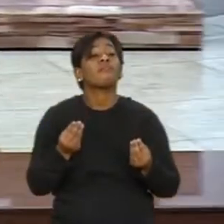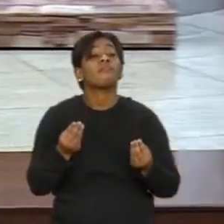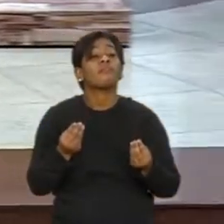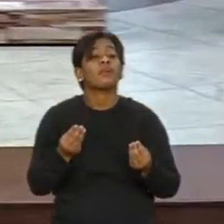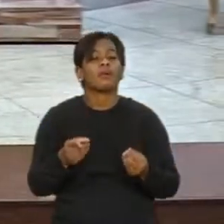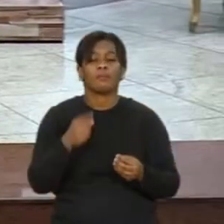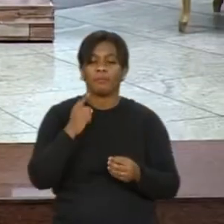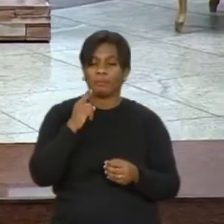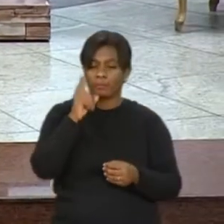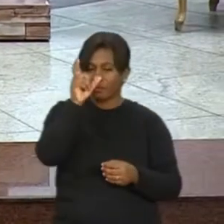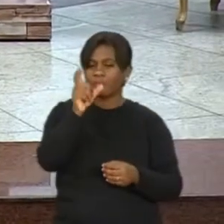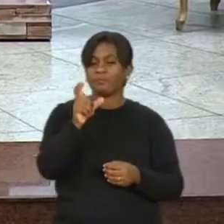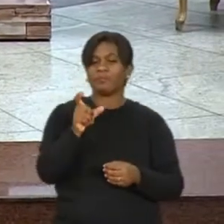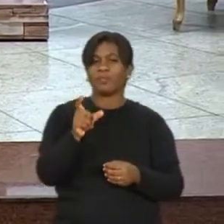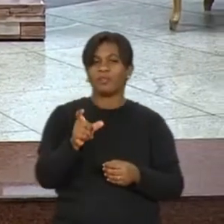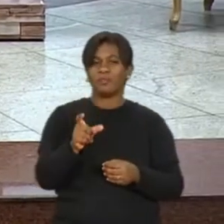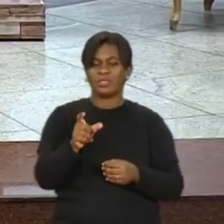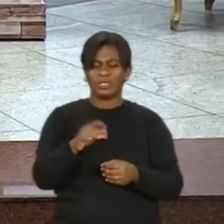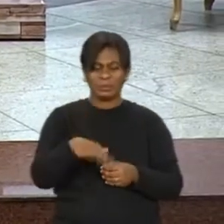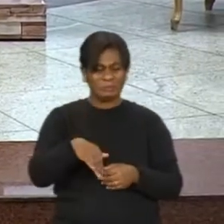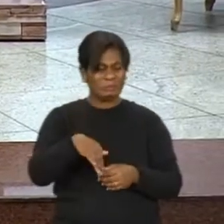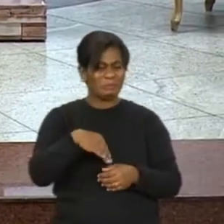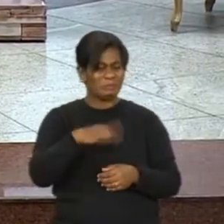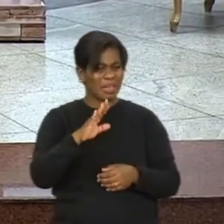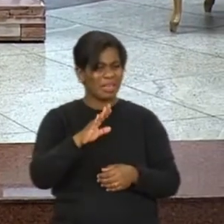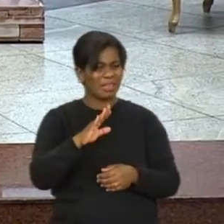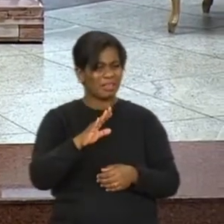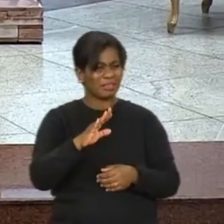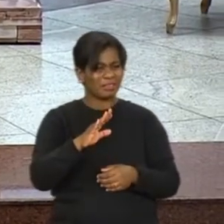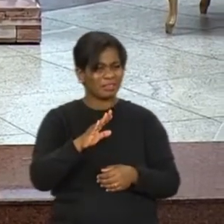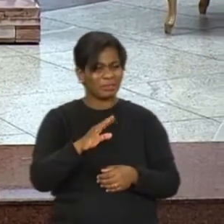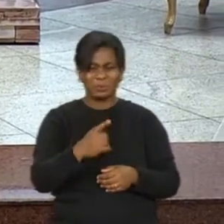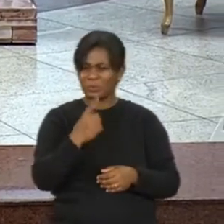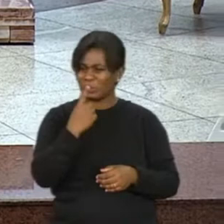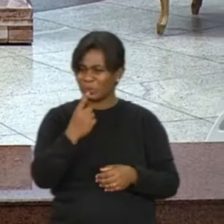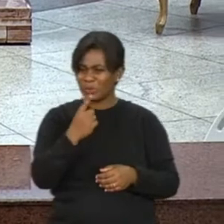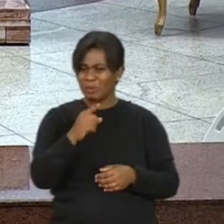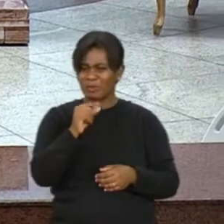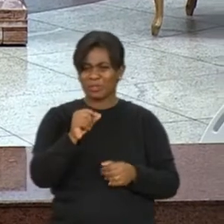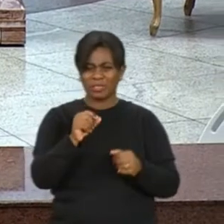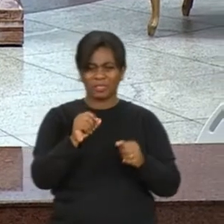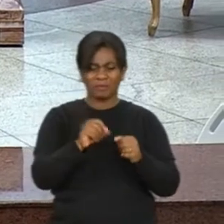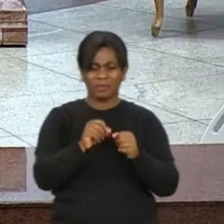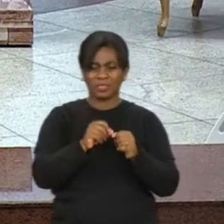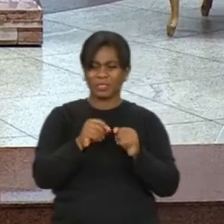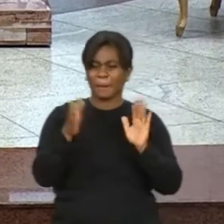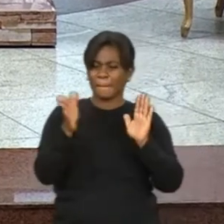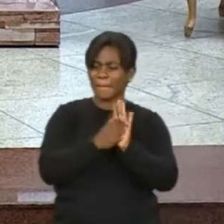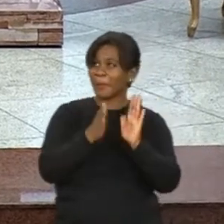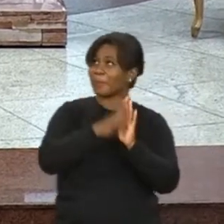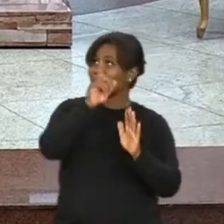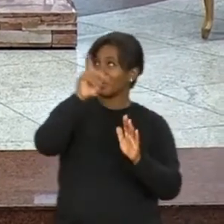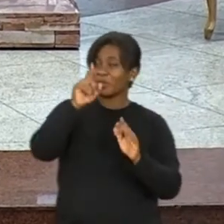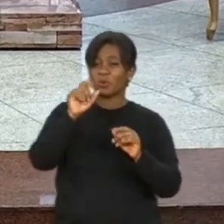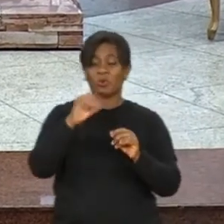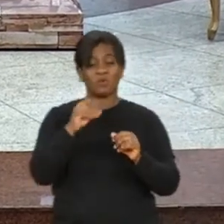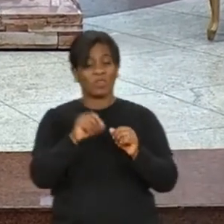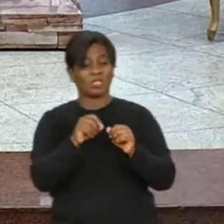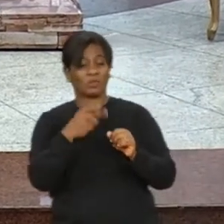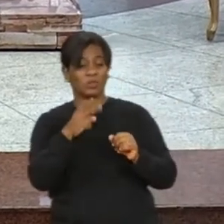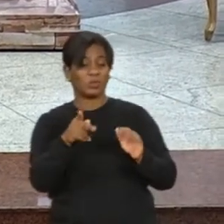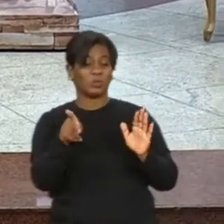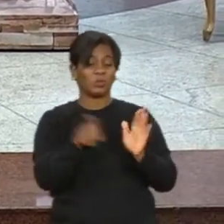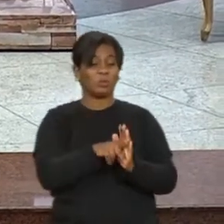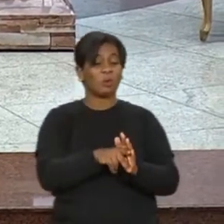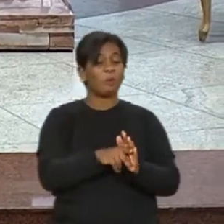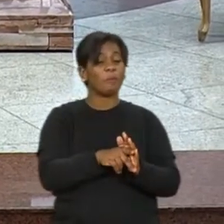Para você ser mais um, para você atender os propósitos dele, para você atender seus propósitos. Deus